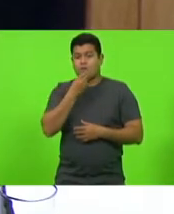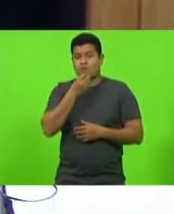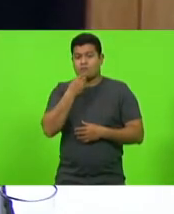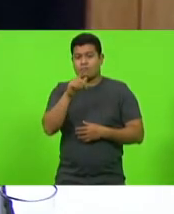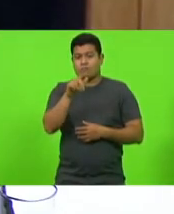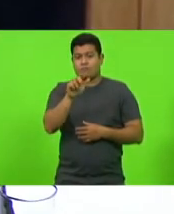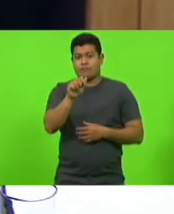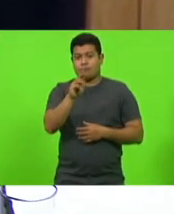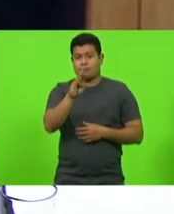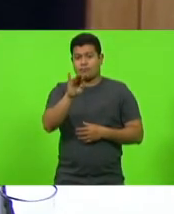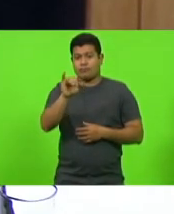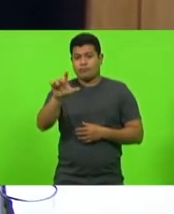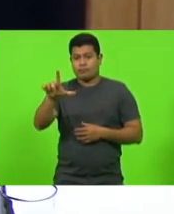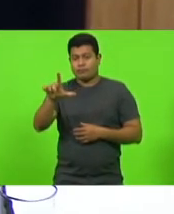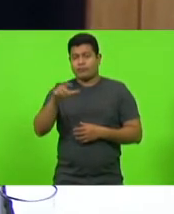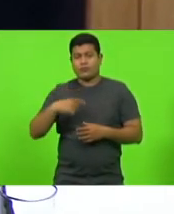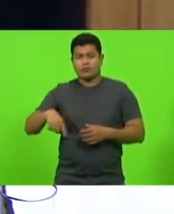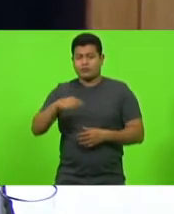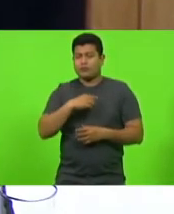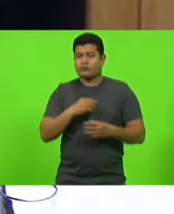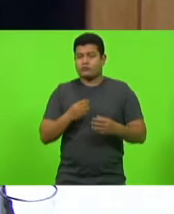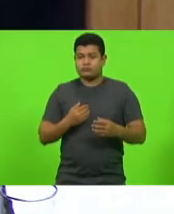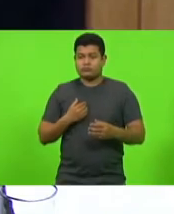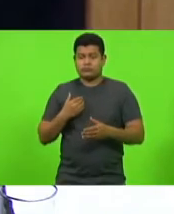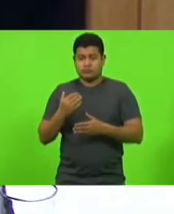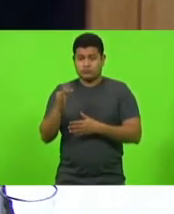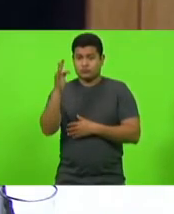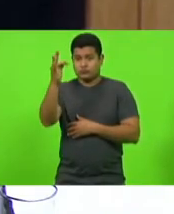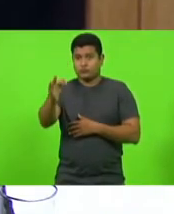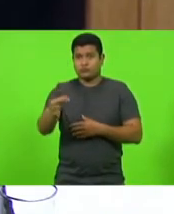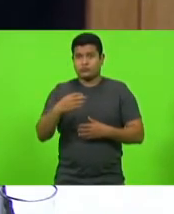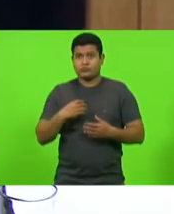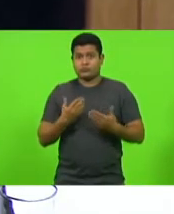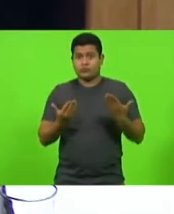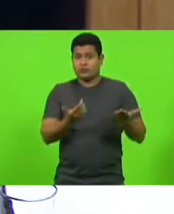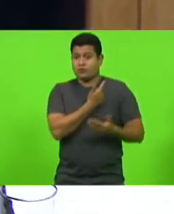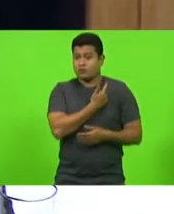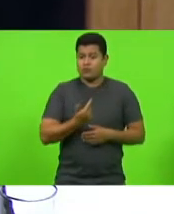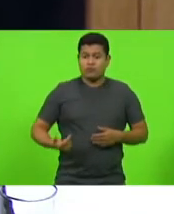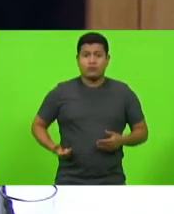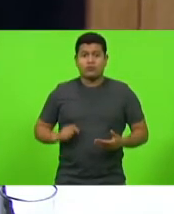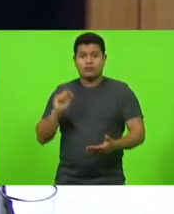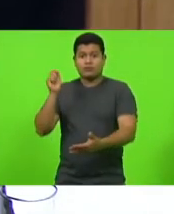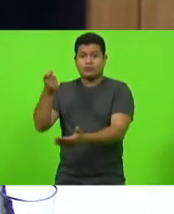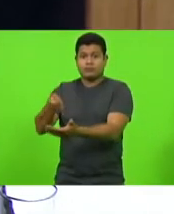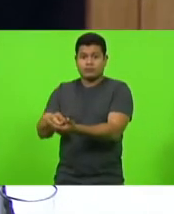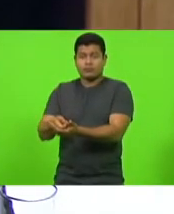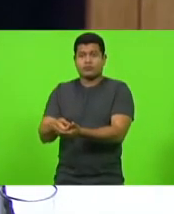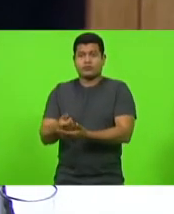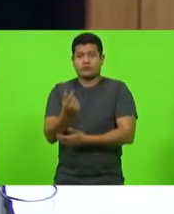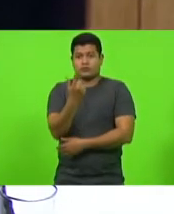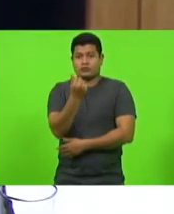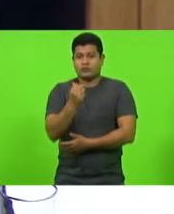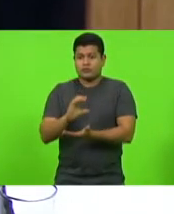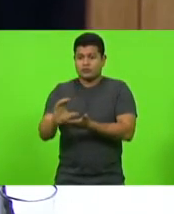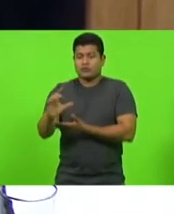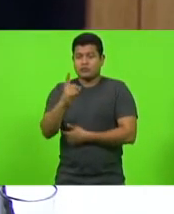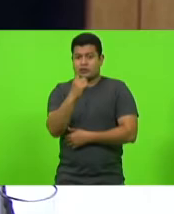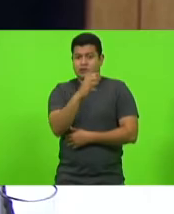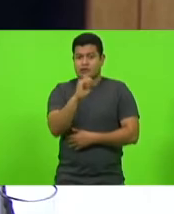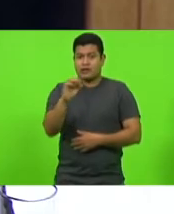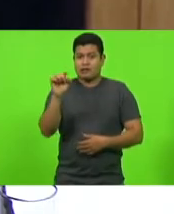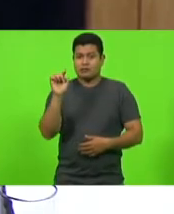Logo, logo nós estaremos entregando, logo, logo o governo estará pagando um recurso de R$100 mil para a